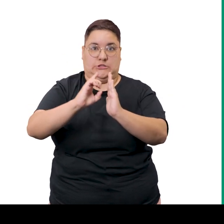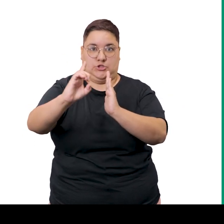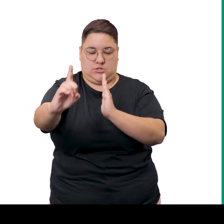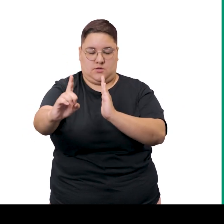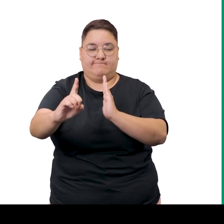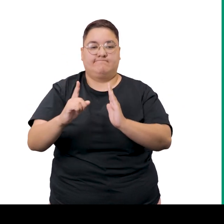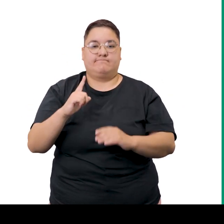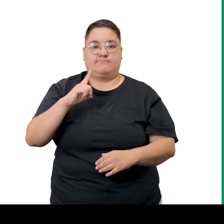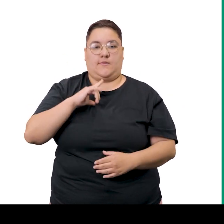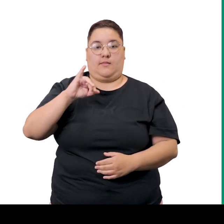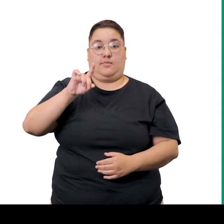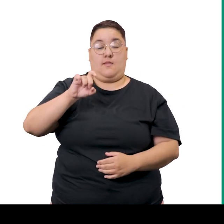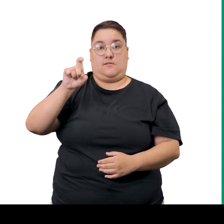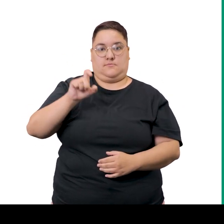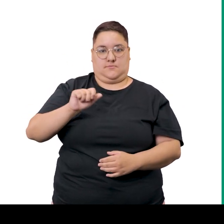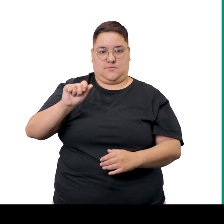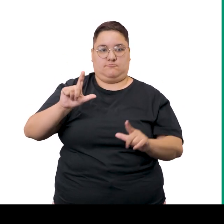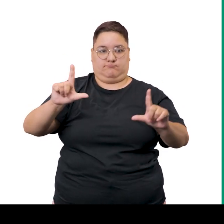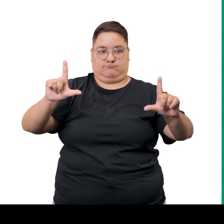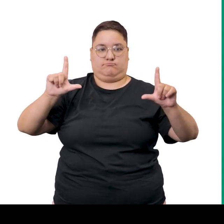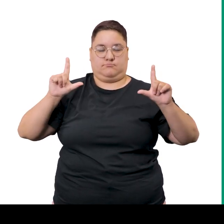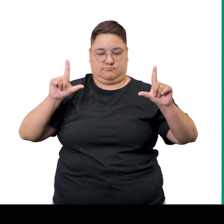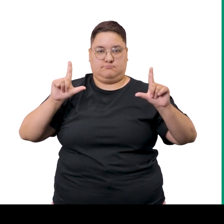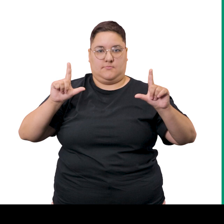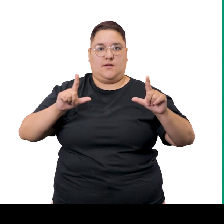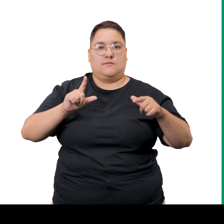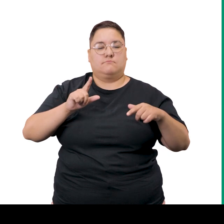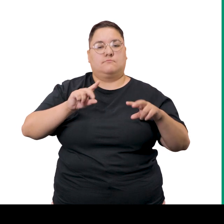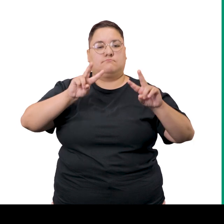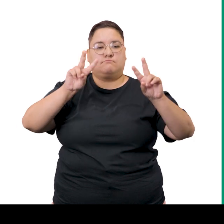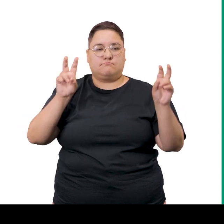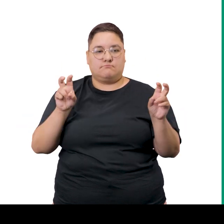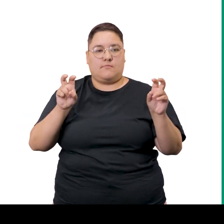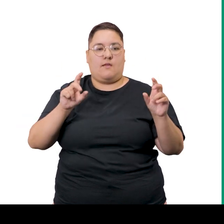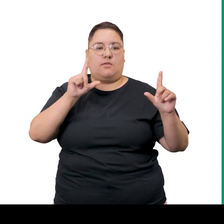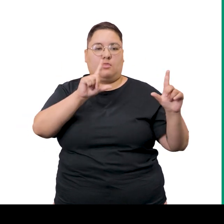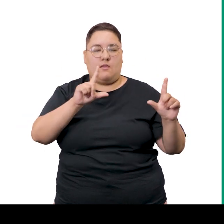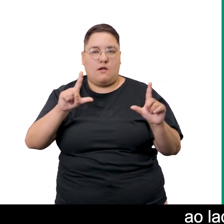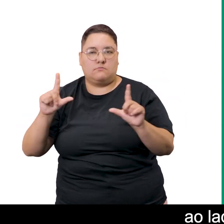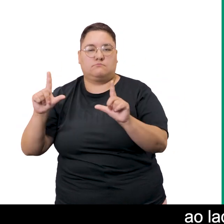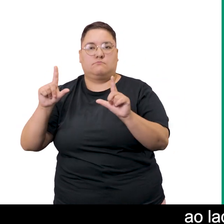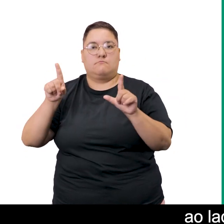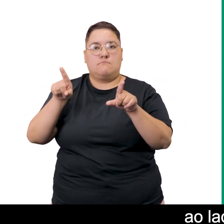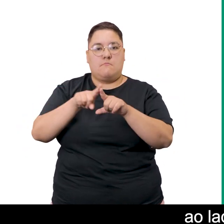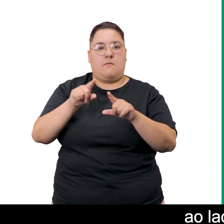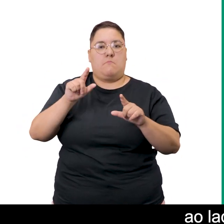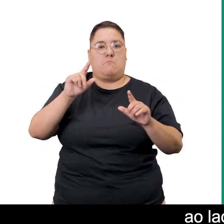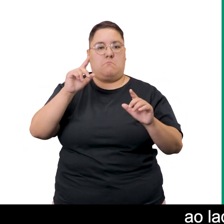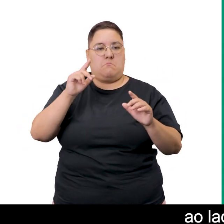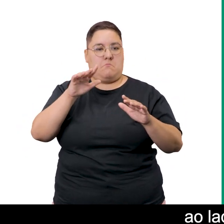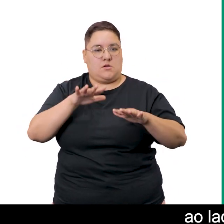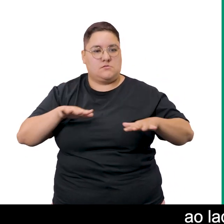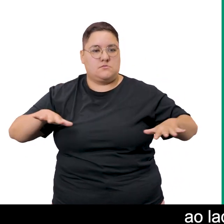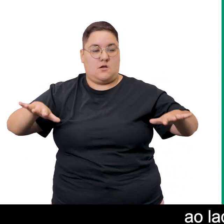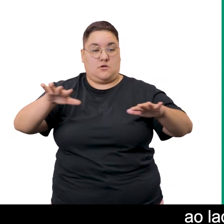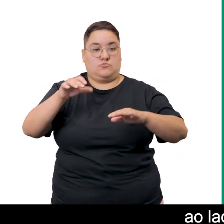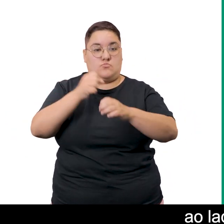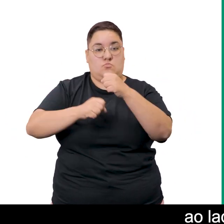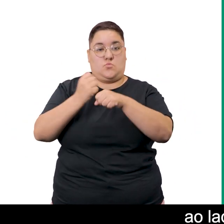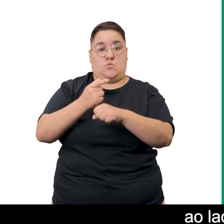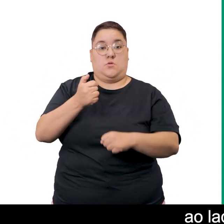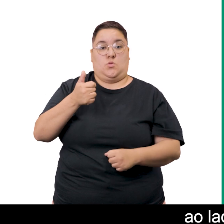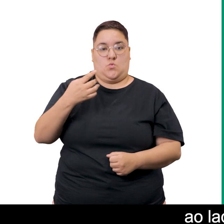está o retrato Idexa, da série Retratos e Paisagens, de 2012, ao lado da pintura